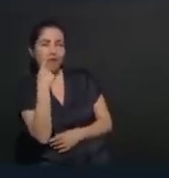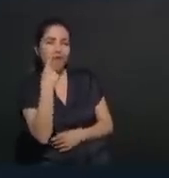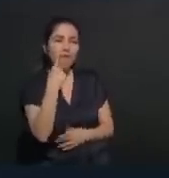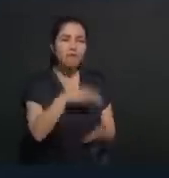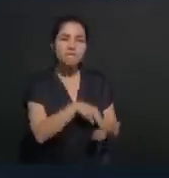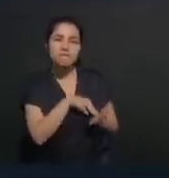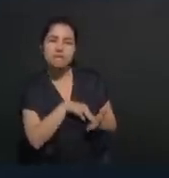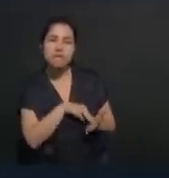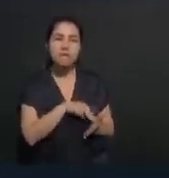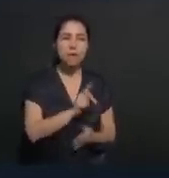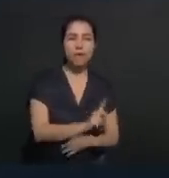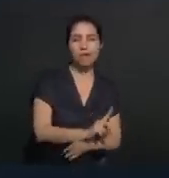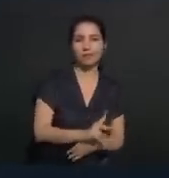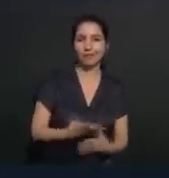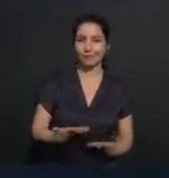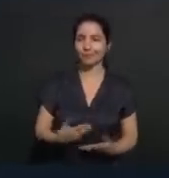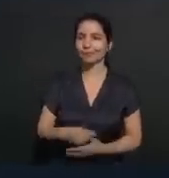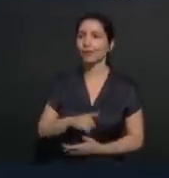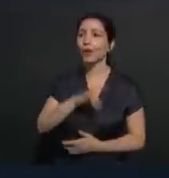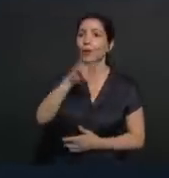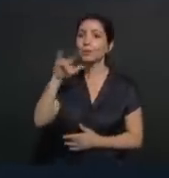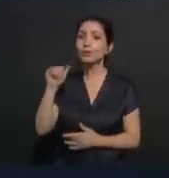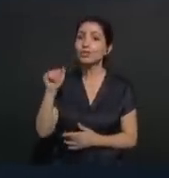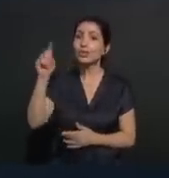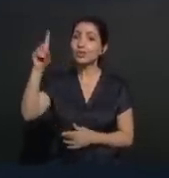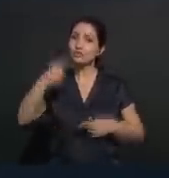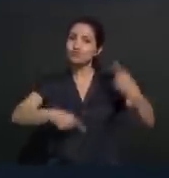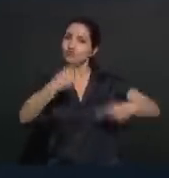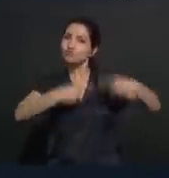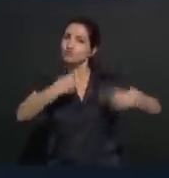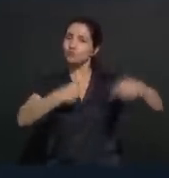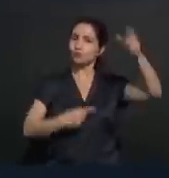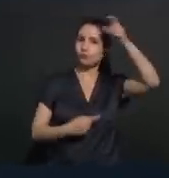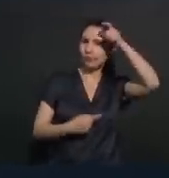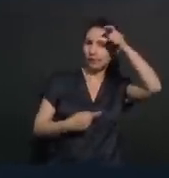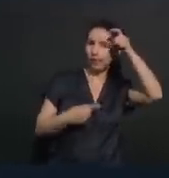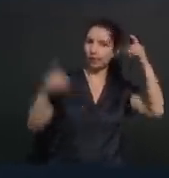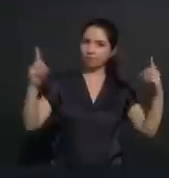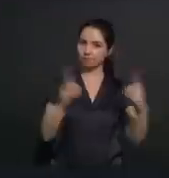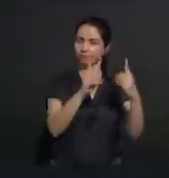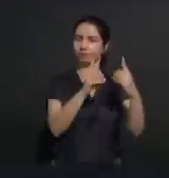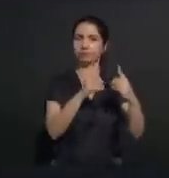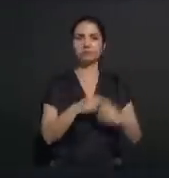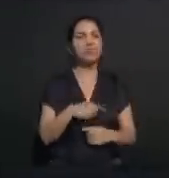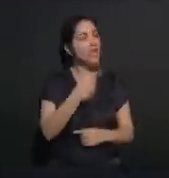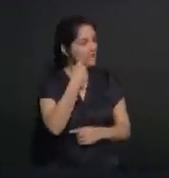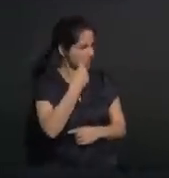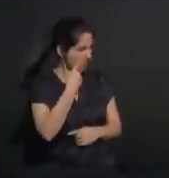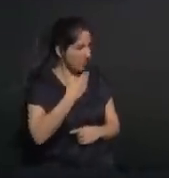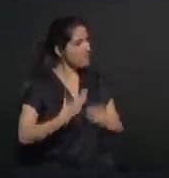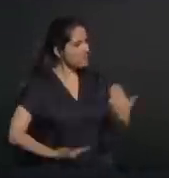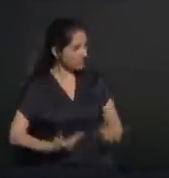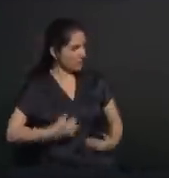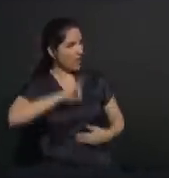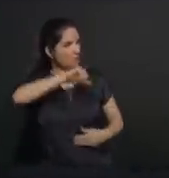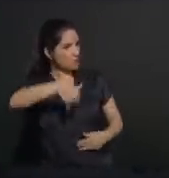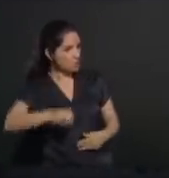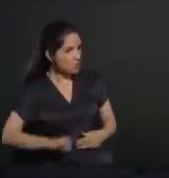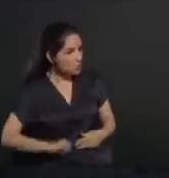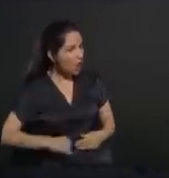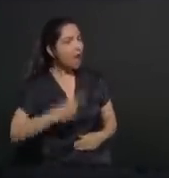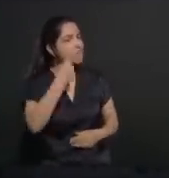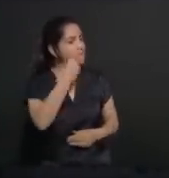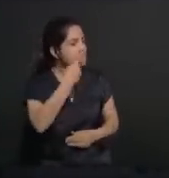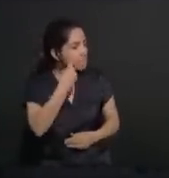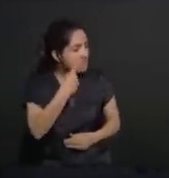vamos ver. E é legal que um dia Deus discutiu com Satanás. Satanás, Deus falou assim: você viu meu servo Jó?